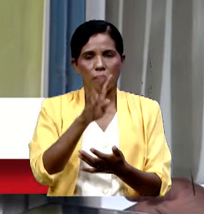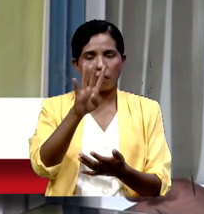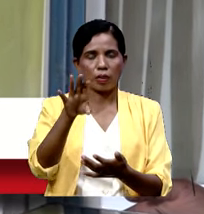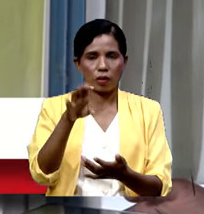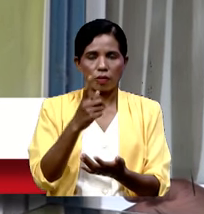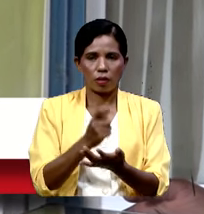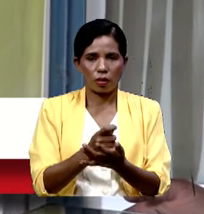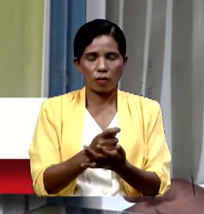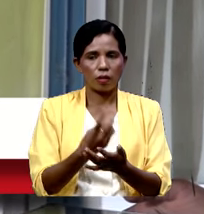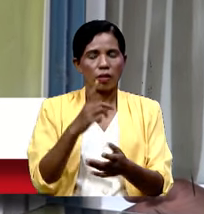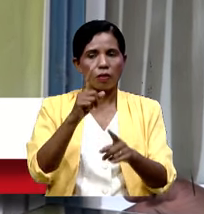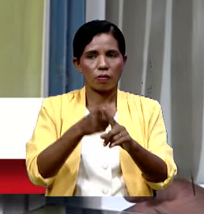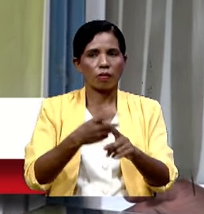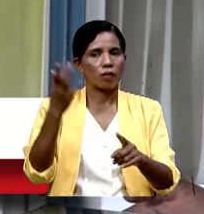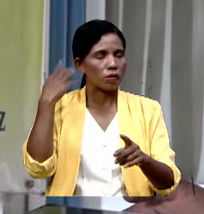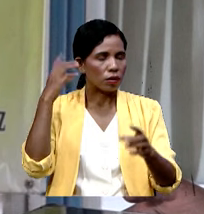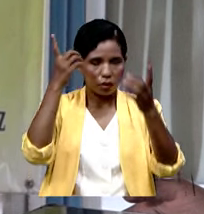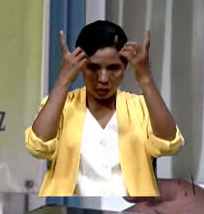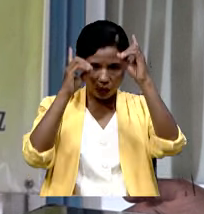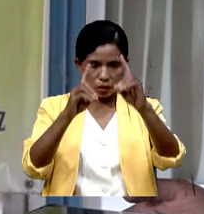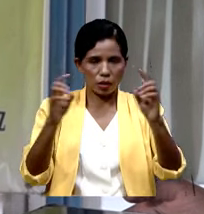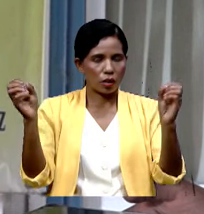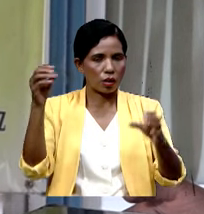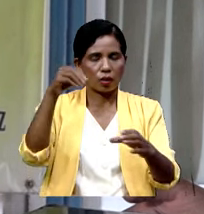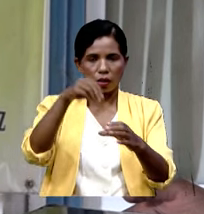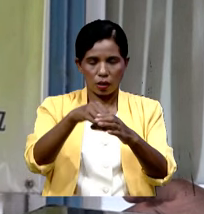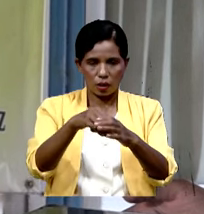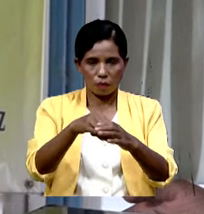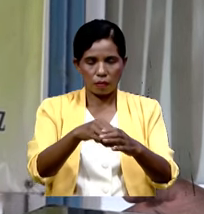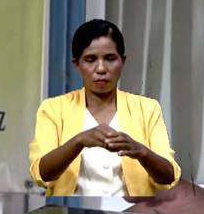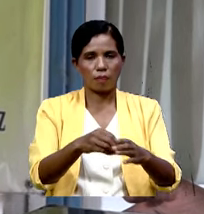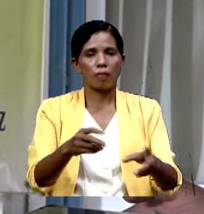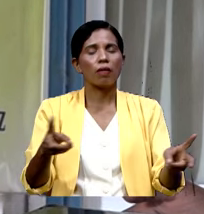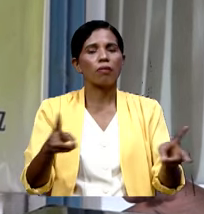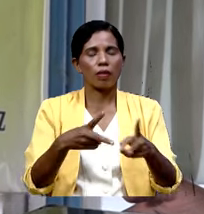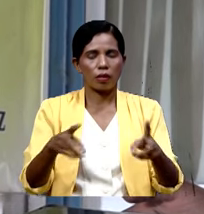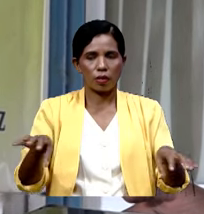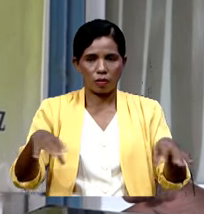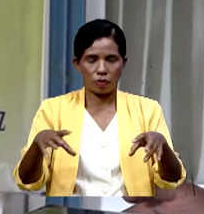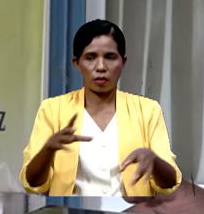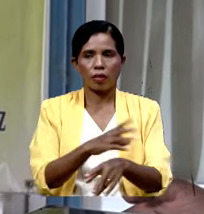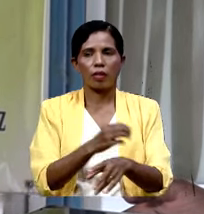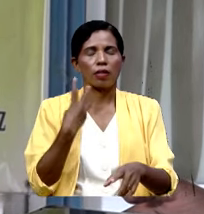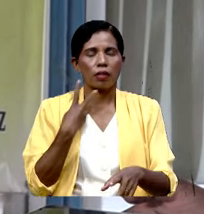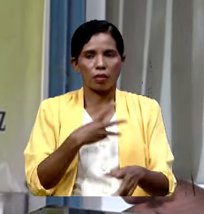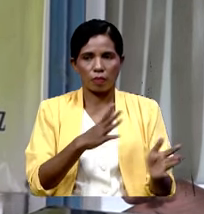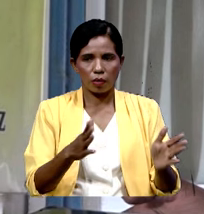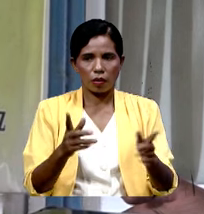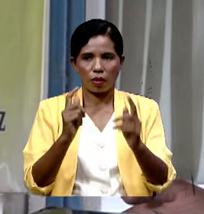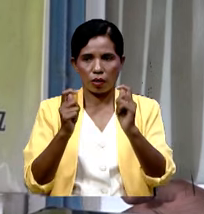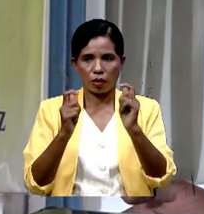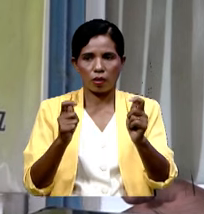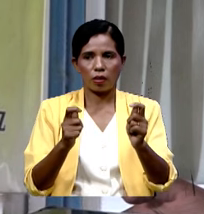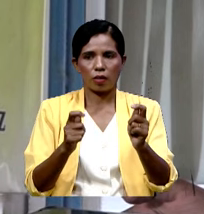1485, né, fulan hira libat de sítio onde lá tama ingresso. Mas o processo de agora está halo, né? Mas o processo ba teste